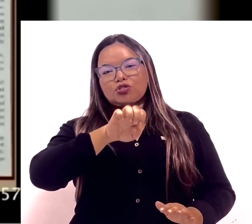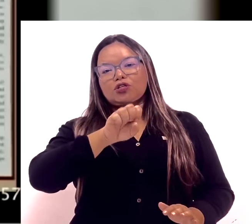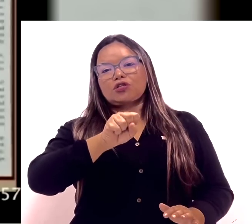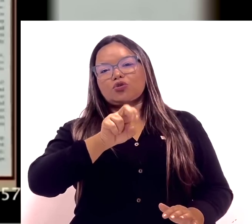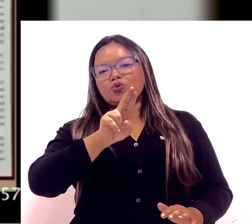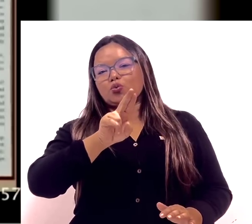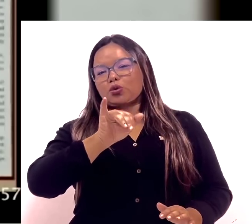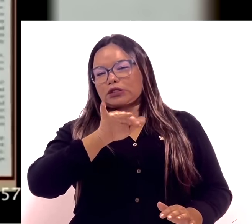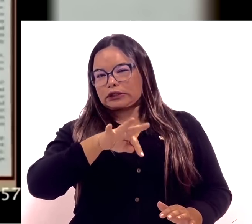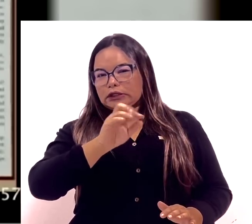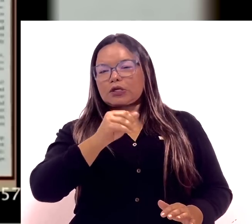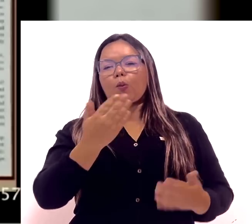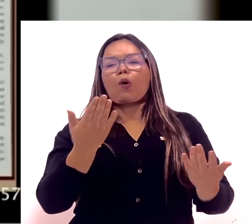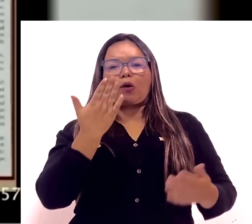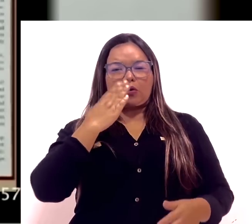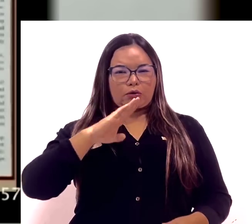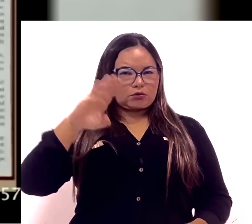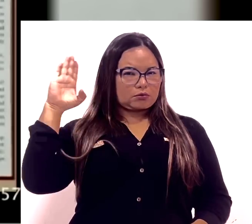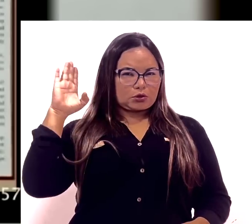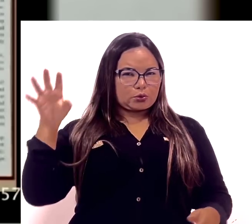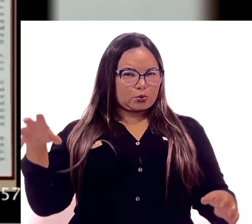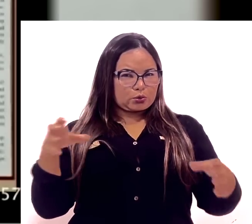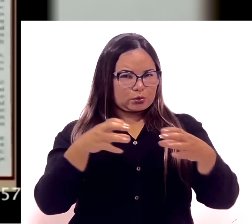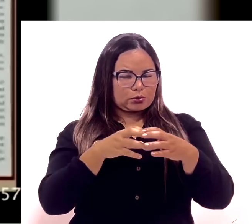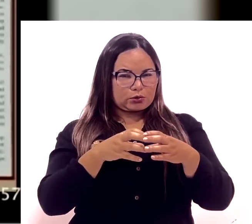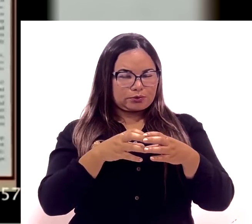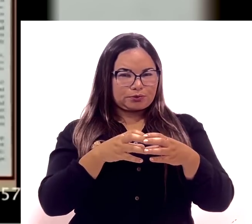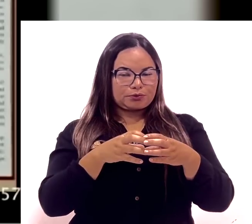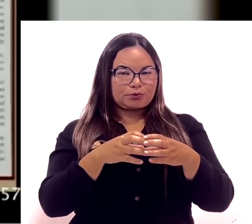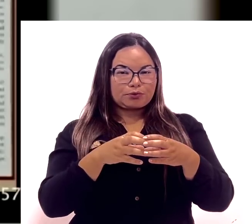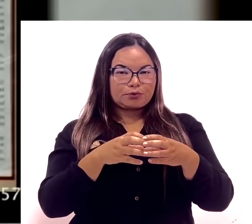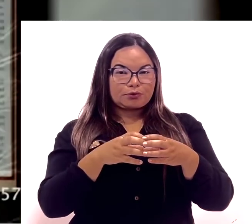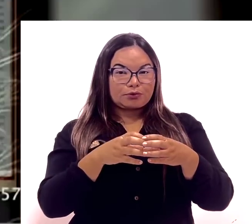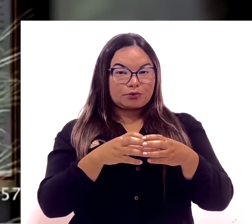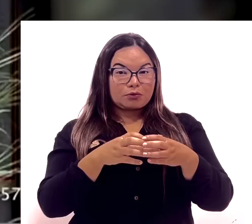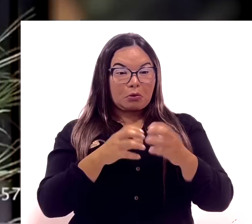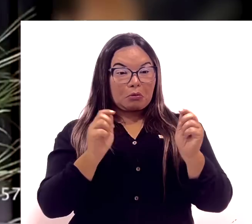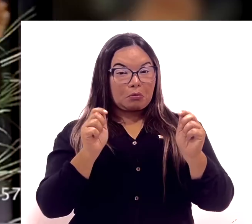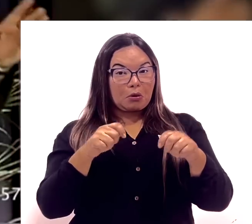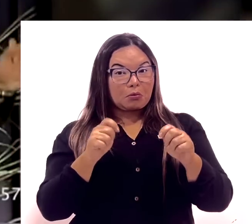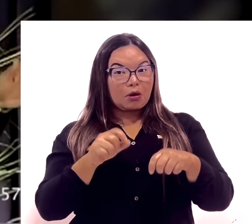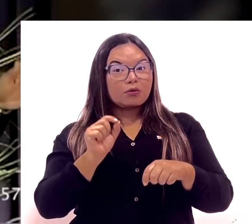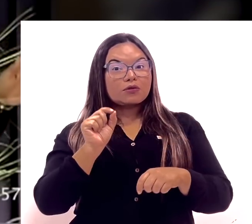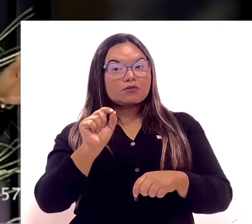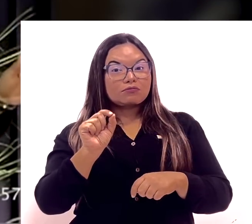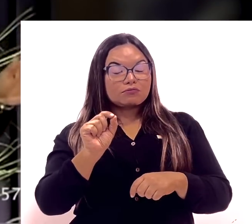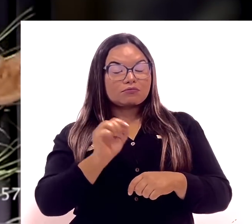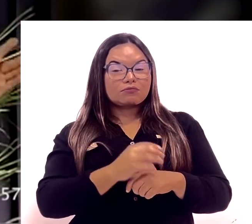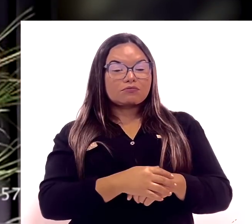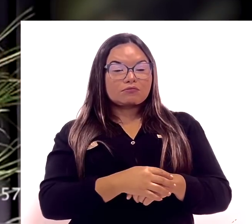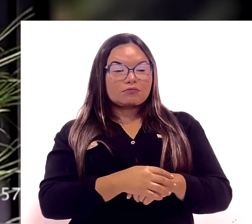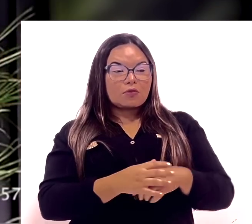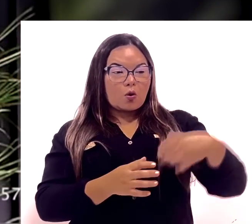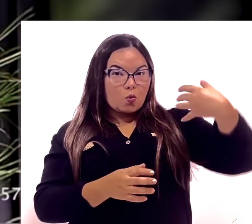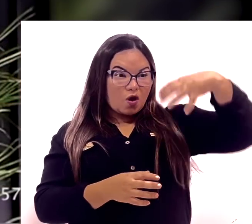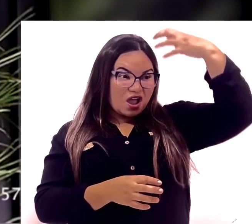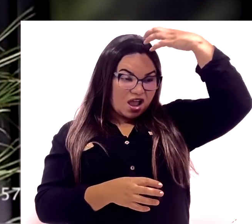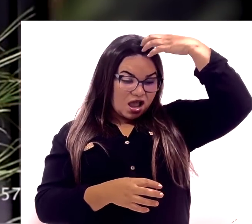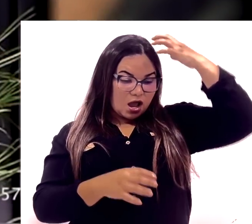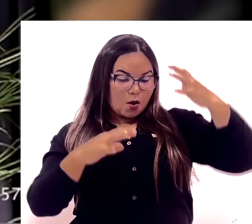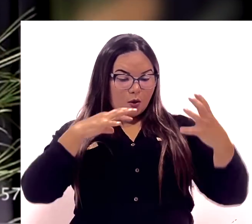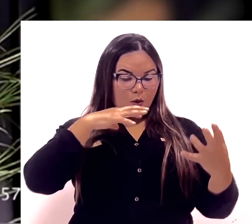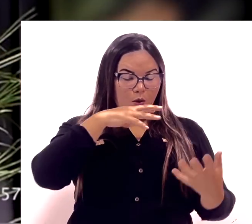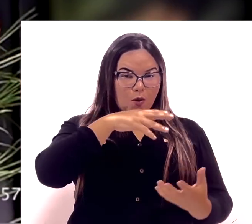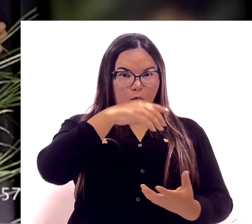Aqui está o juramento que é feito pelos jesuítas. Basicamente diz que se podem livrar de qualquer rei herege no mundo inteiro,